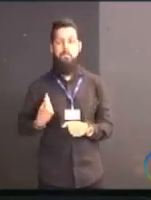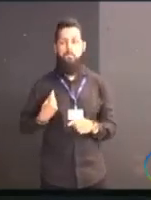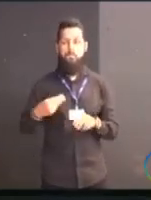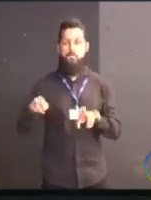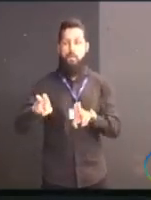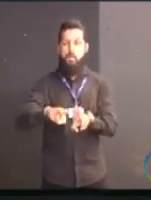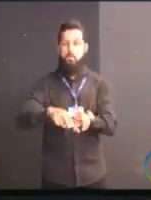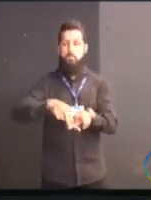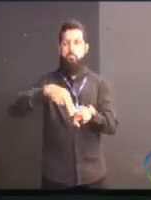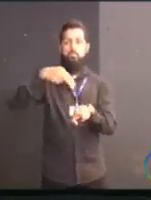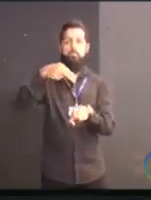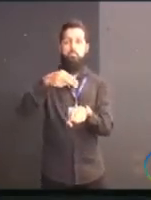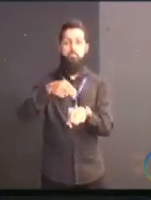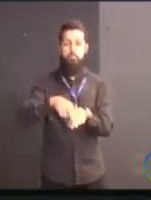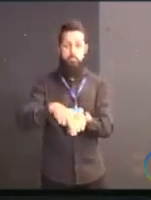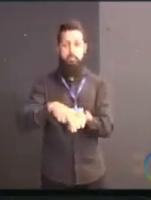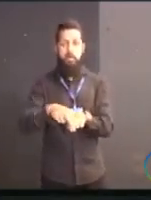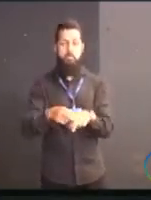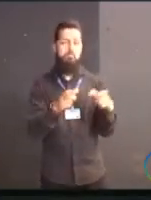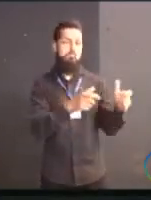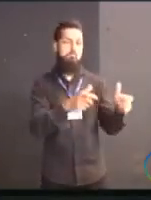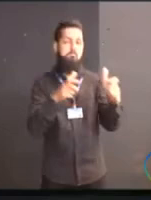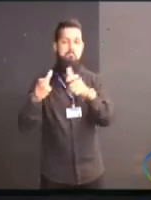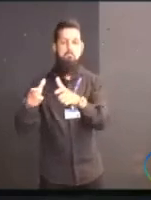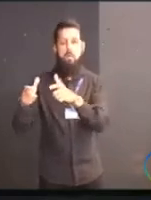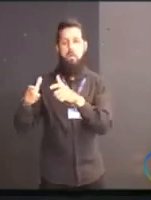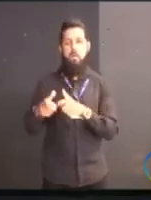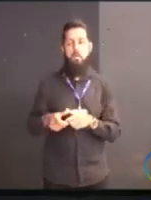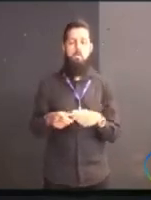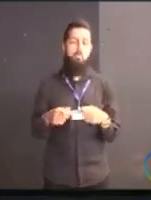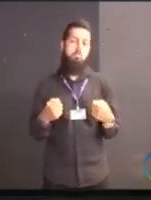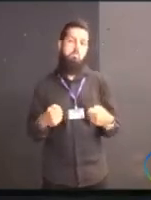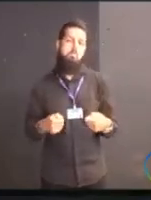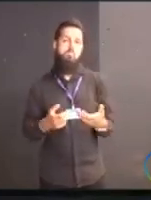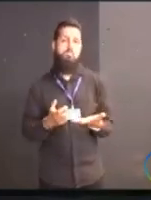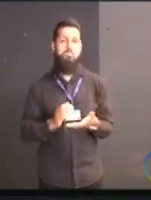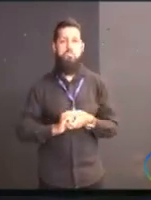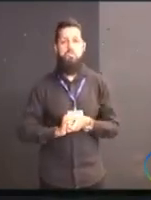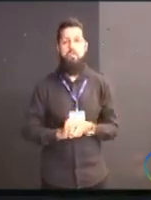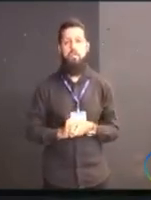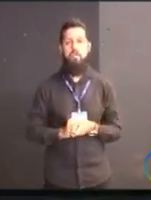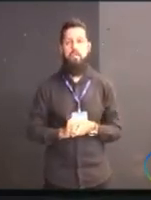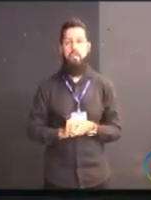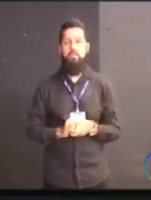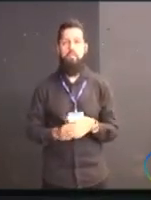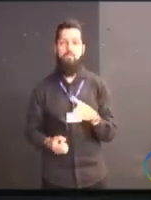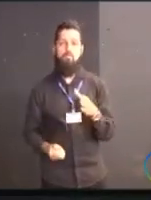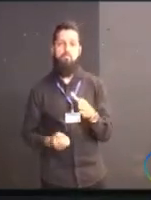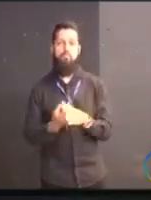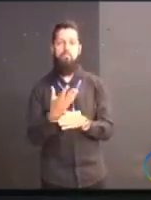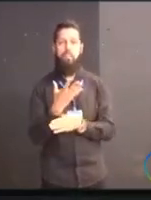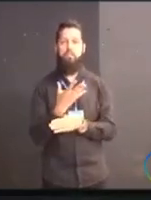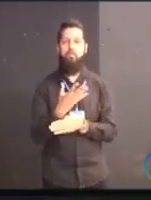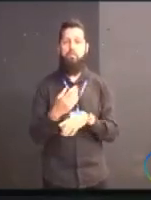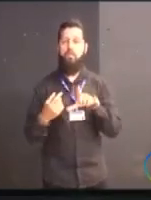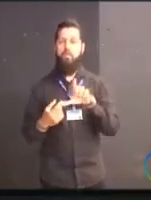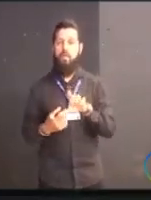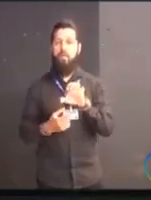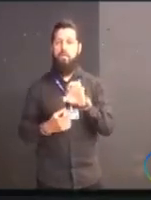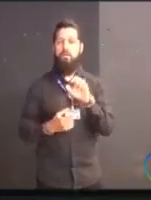o Zarur, fundador da Legião da Boa Vontade. Outros diziam que ele era Oswaldo